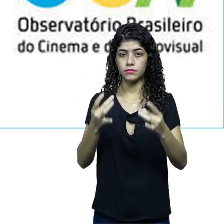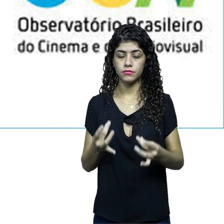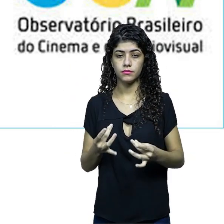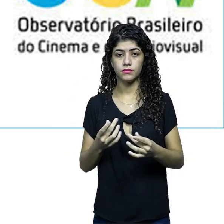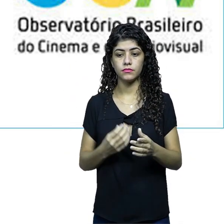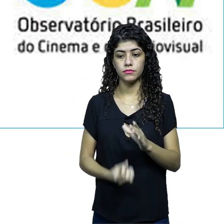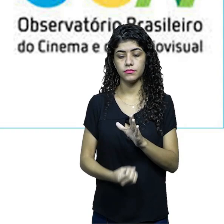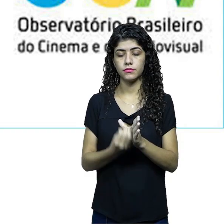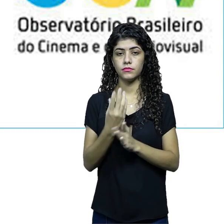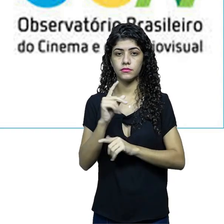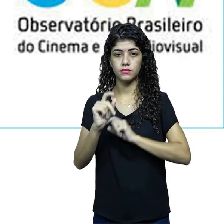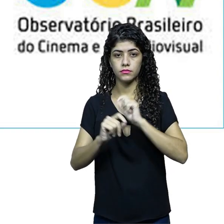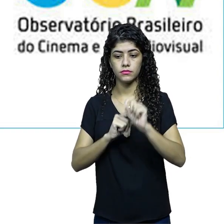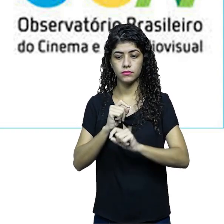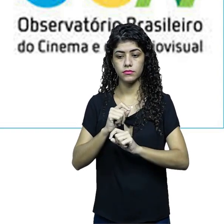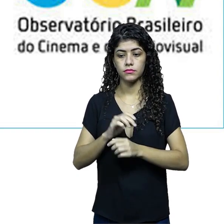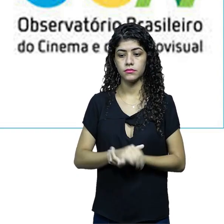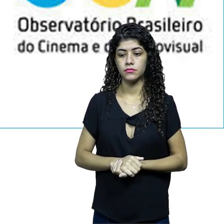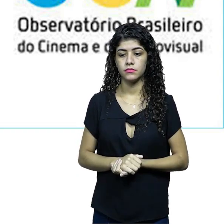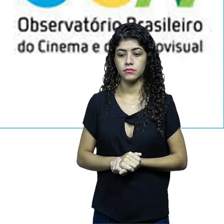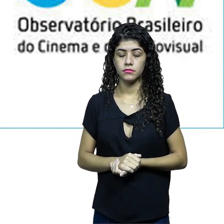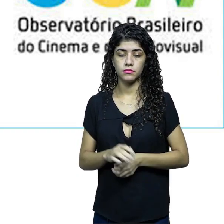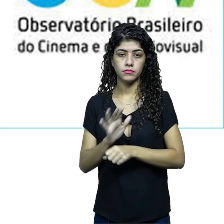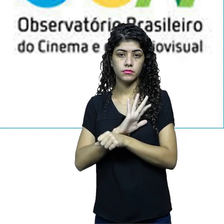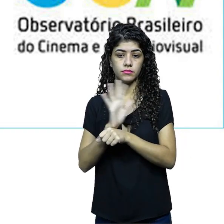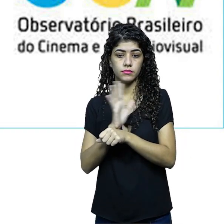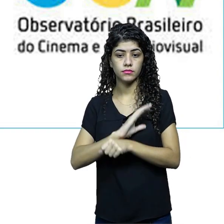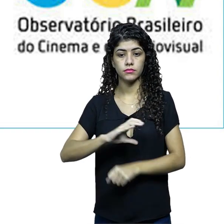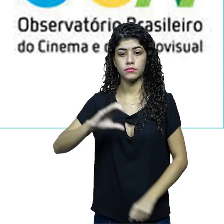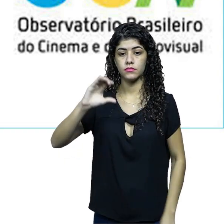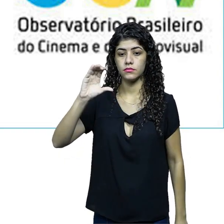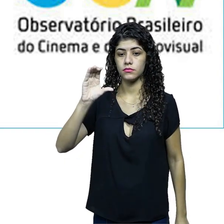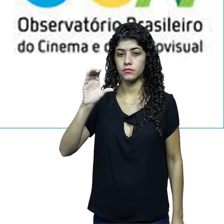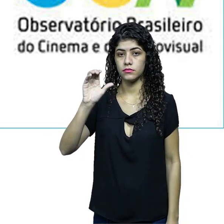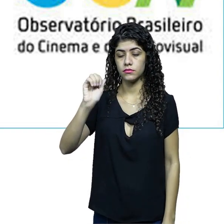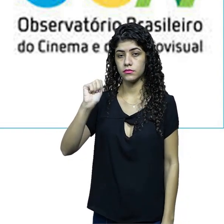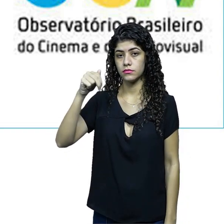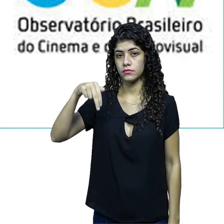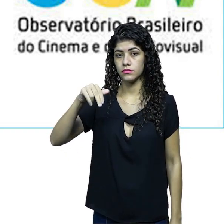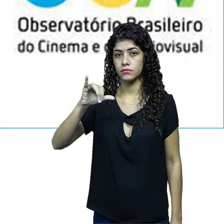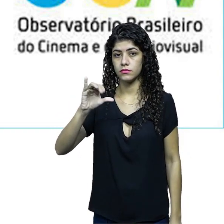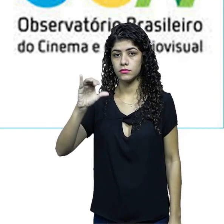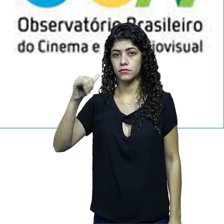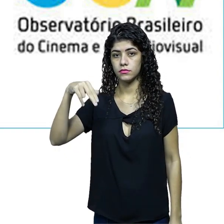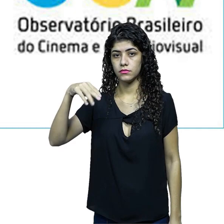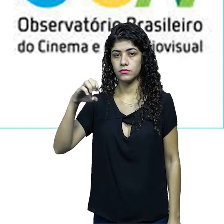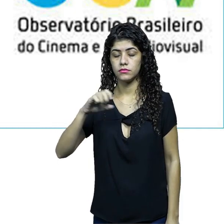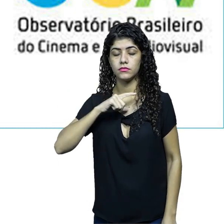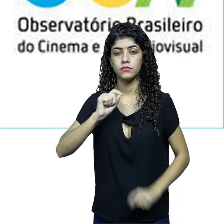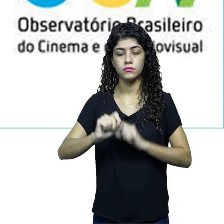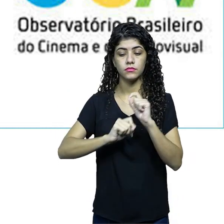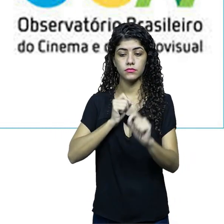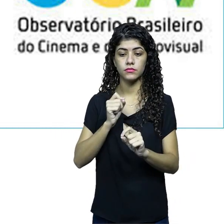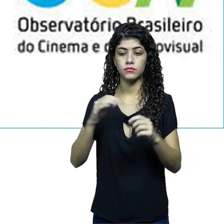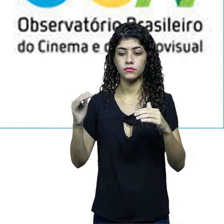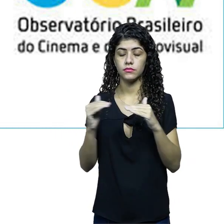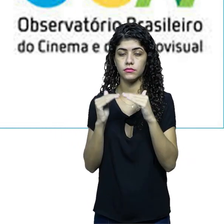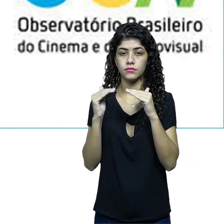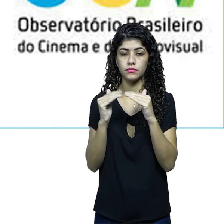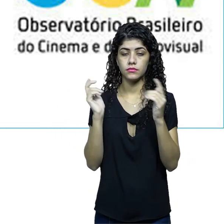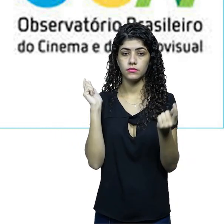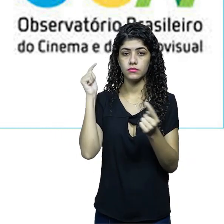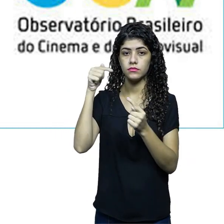dados e informações qualificadas produzidas pela Agência Nacional do Cinema, Ancine. Dessa forma, sua